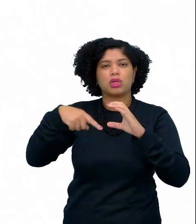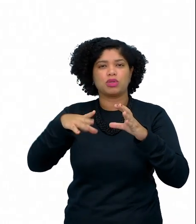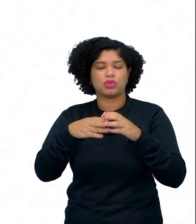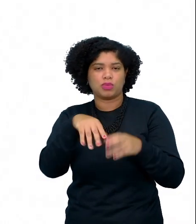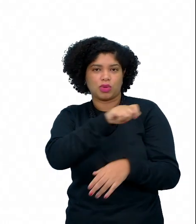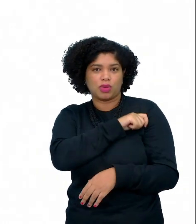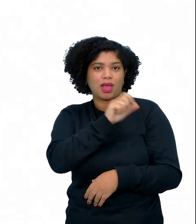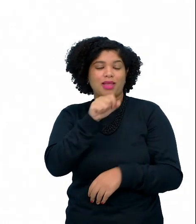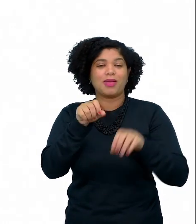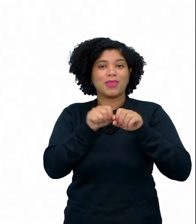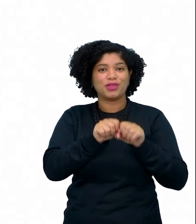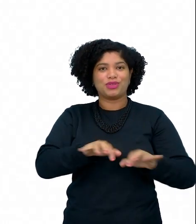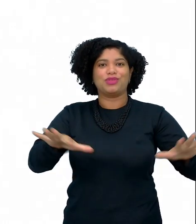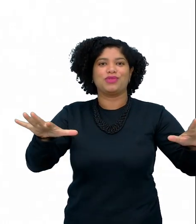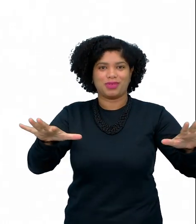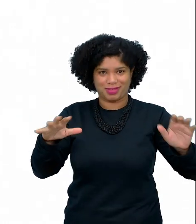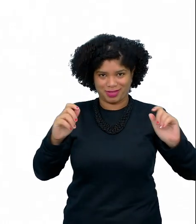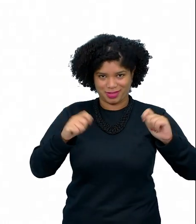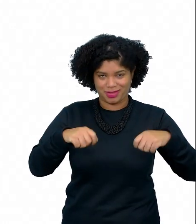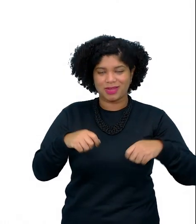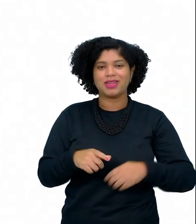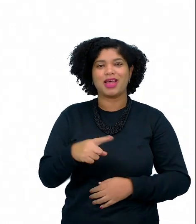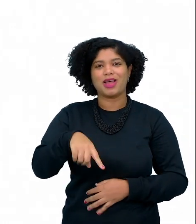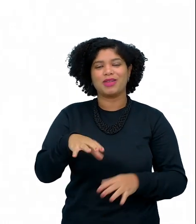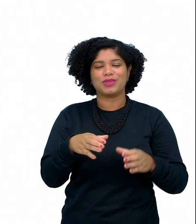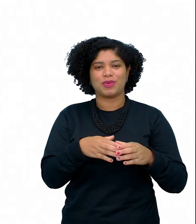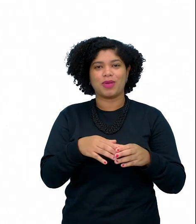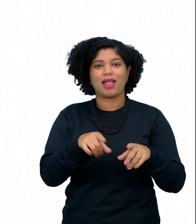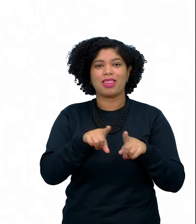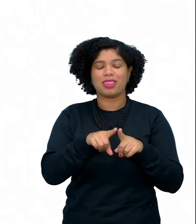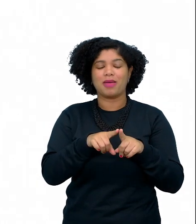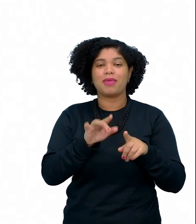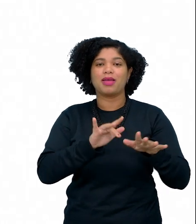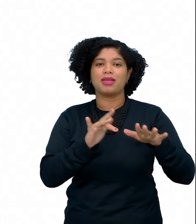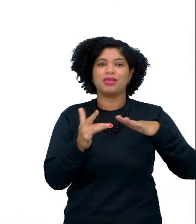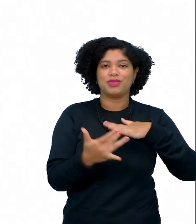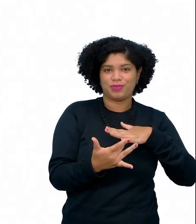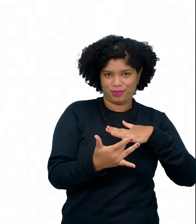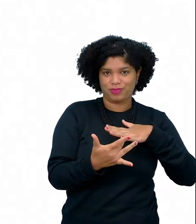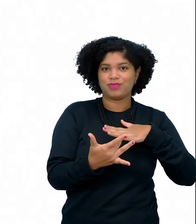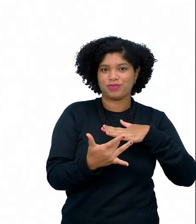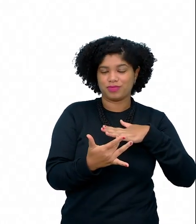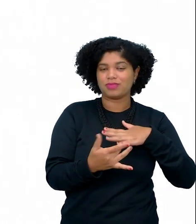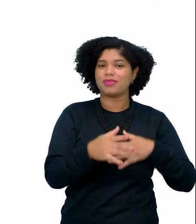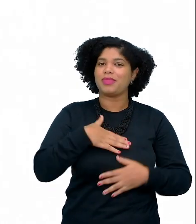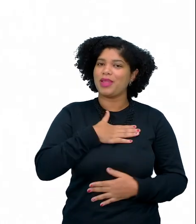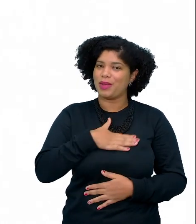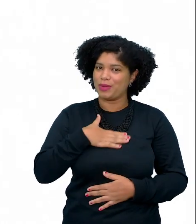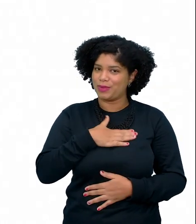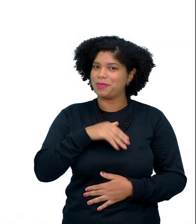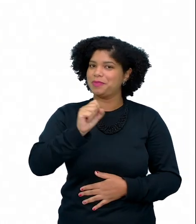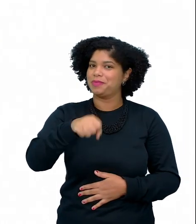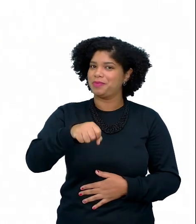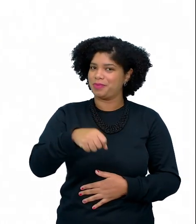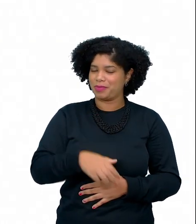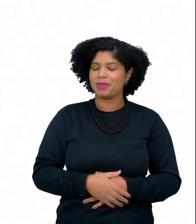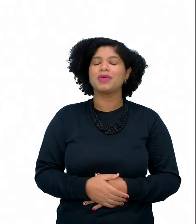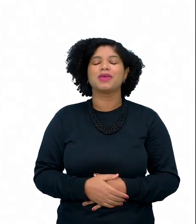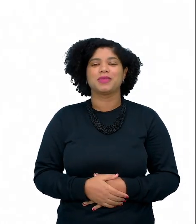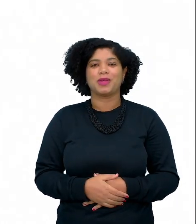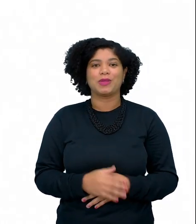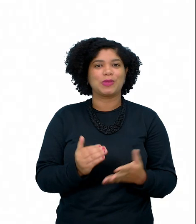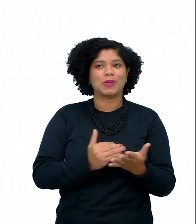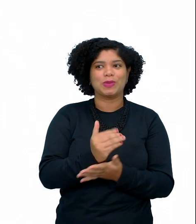para divulgar, entre eles mesmos e nas redes sociais, e eles gostam muito. A princípio eles ficam